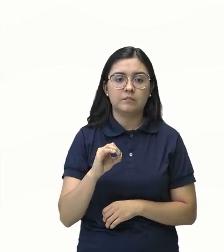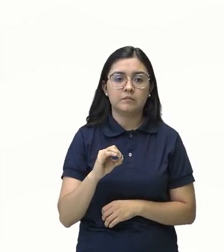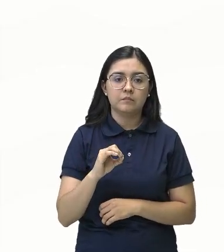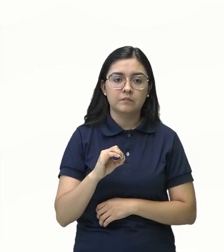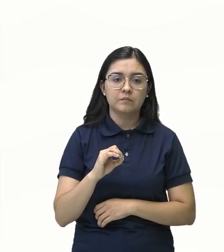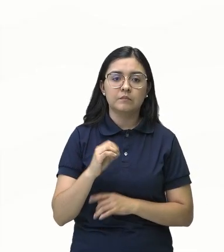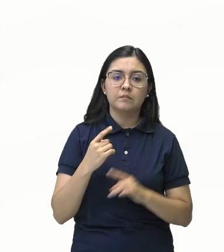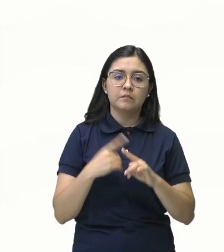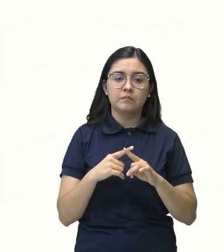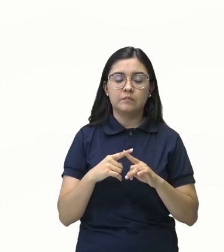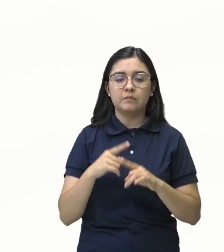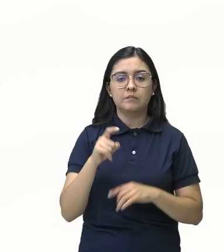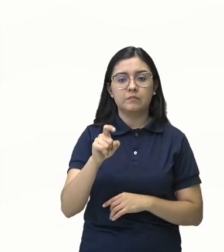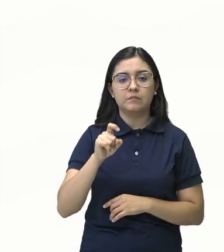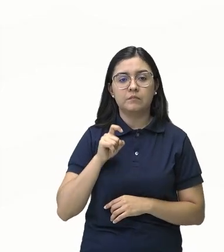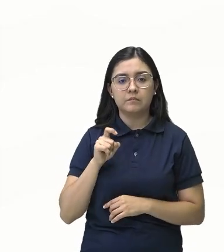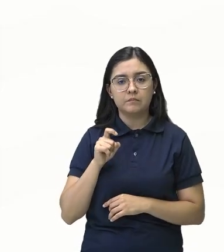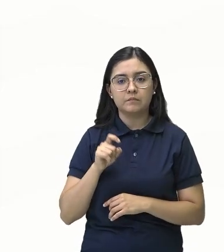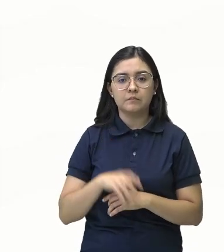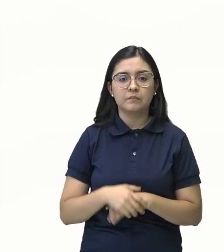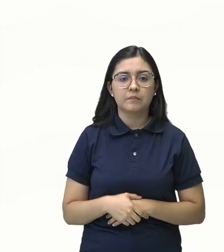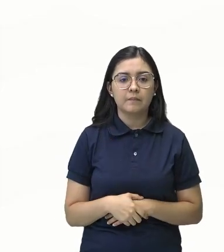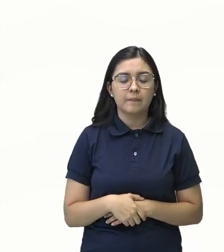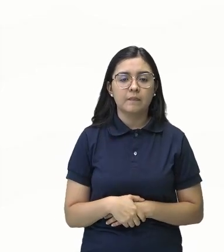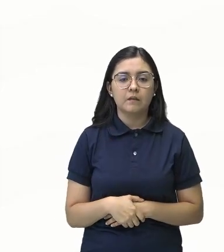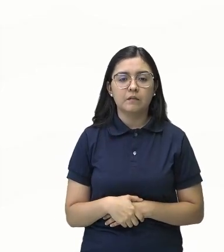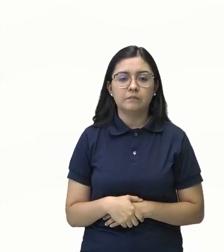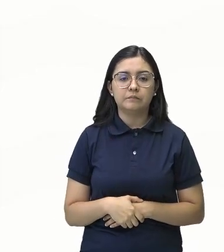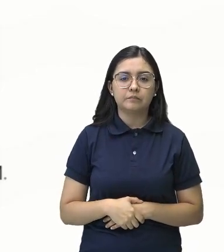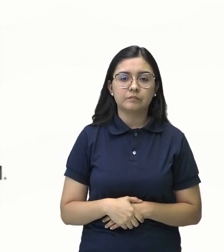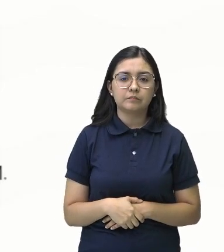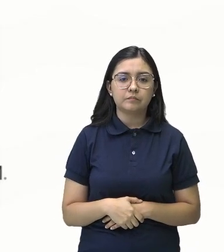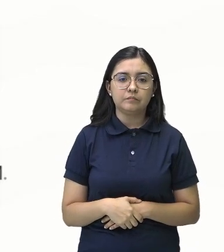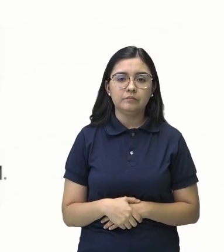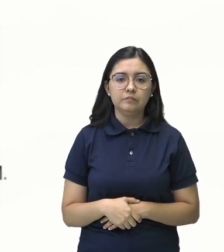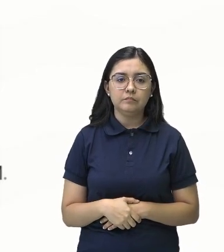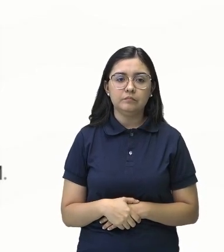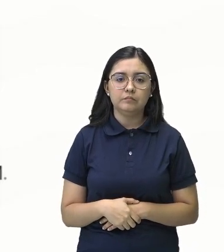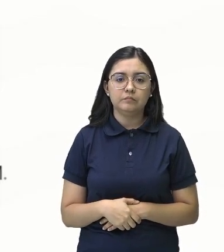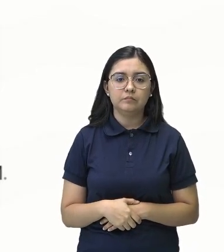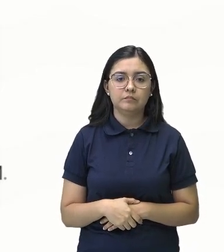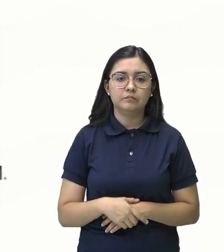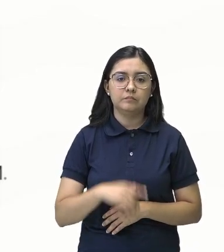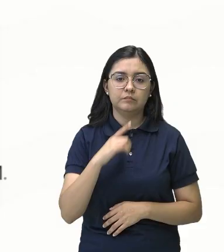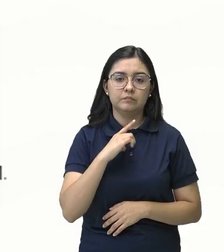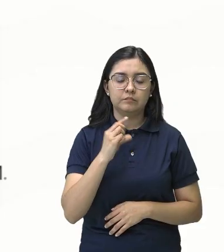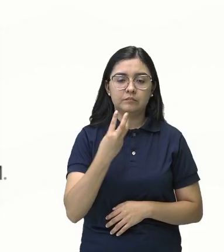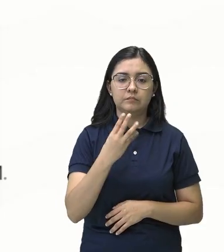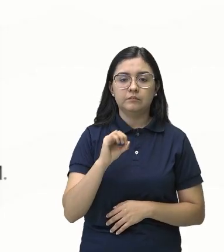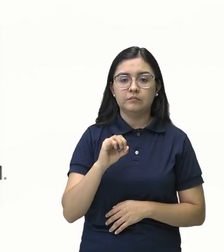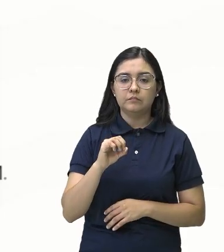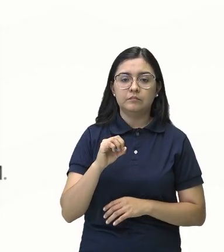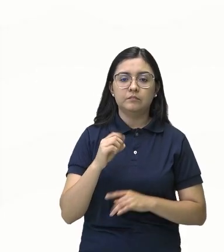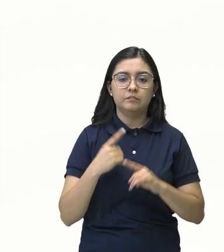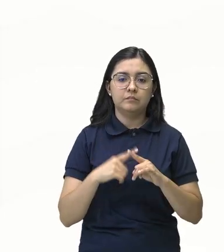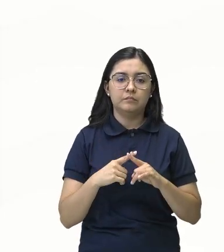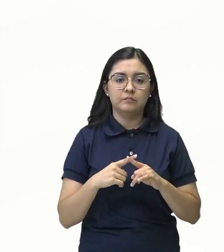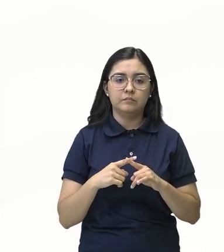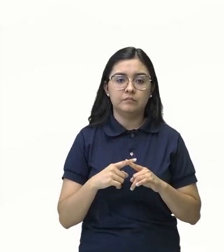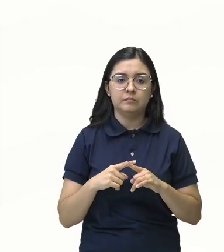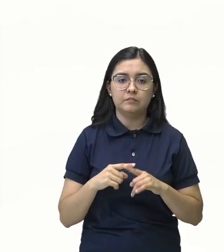graus, vezes o x. E do outro lado, né, a gente tem, ó, 30 vezes